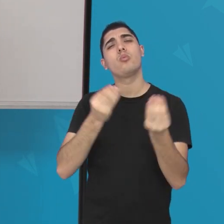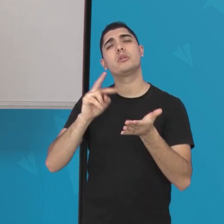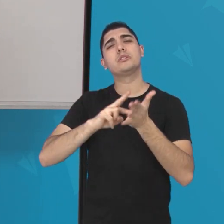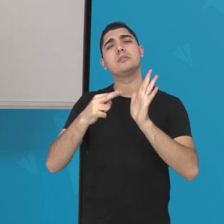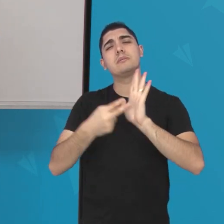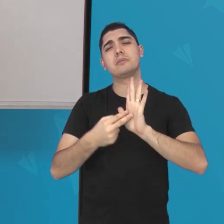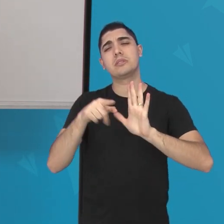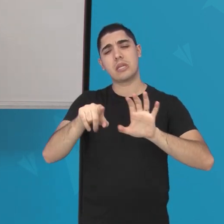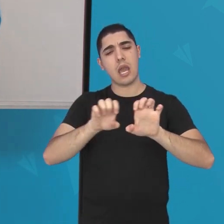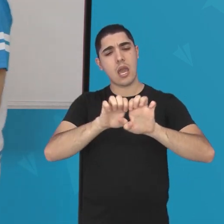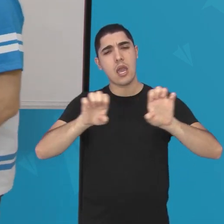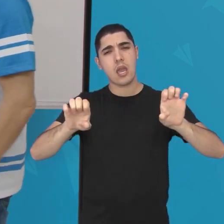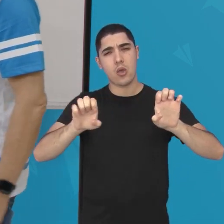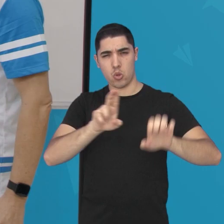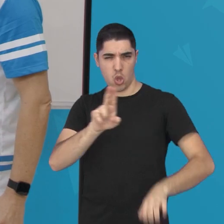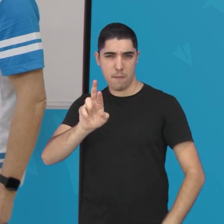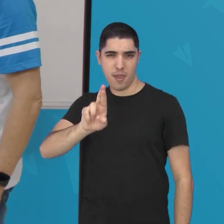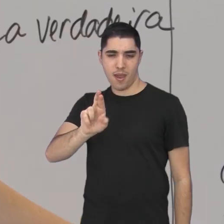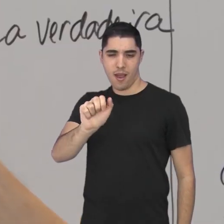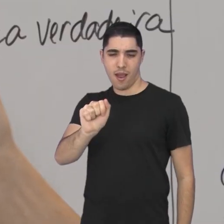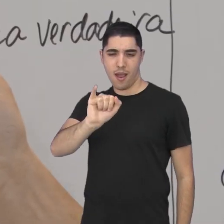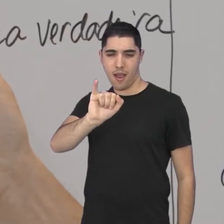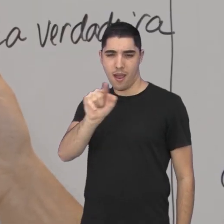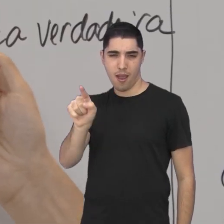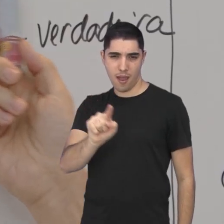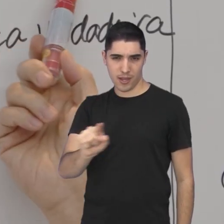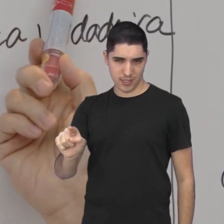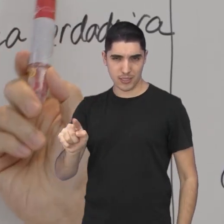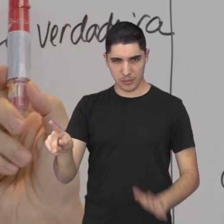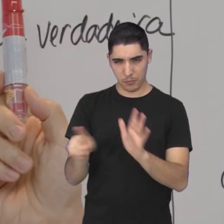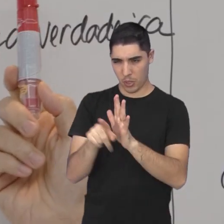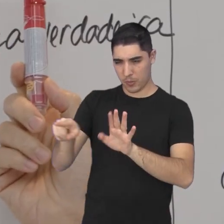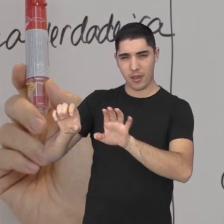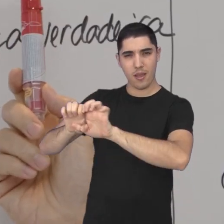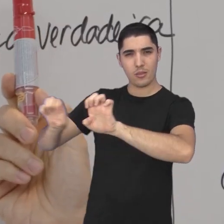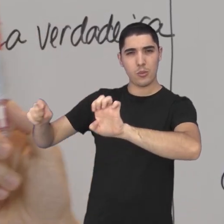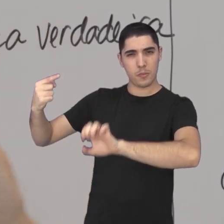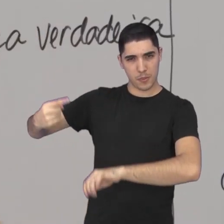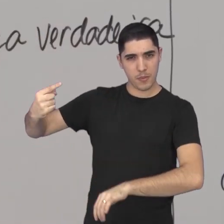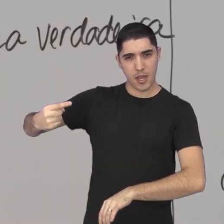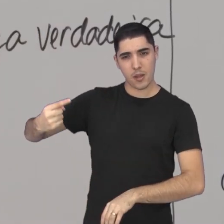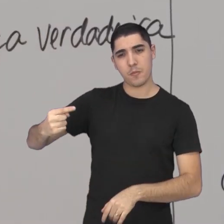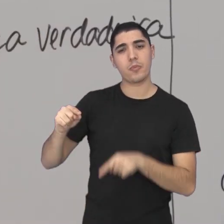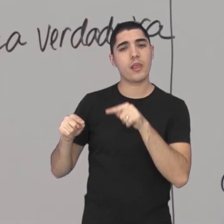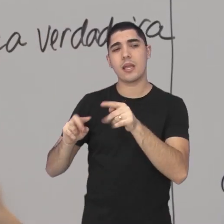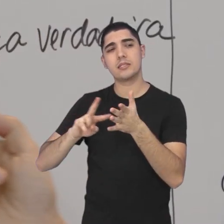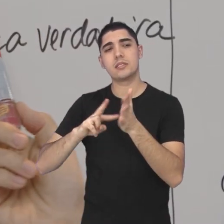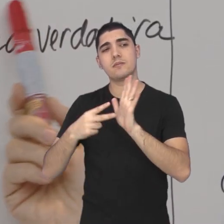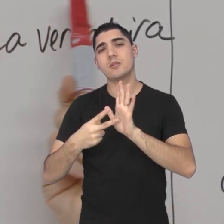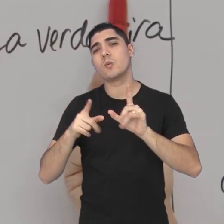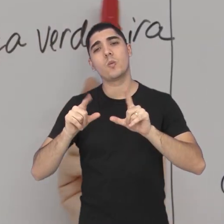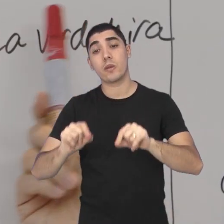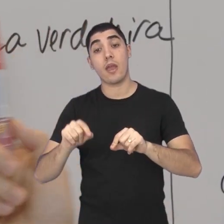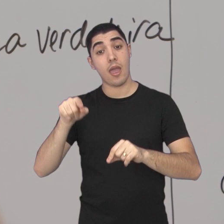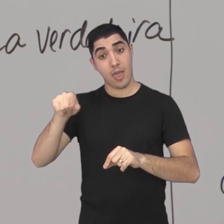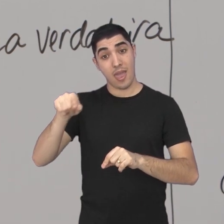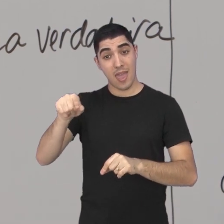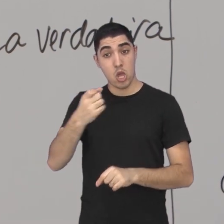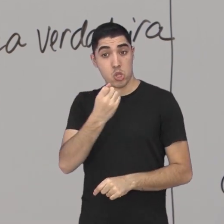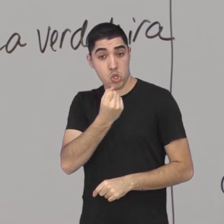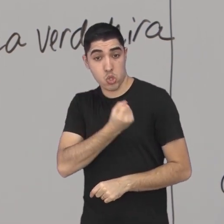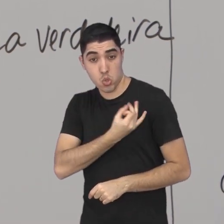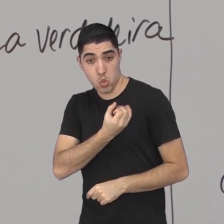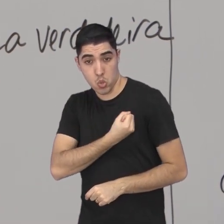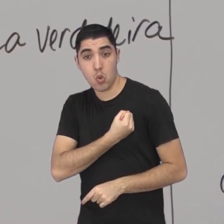raiz da equação? A raiz de uma equação do primeiro grau é o número que torna